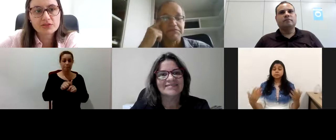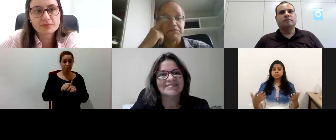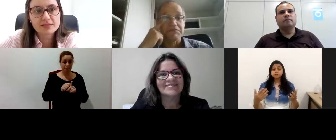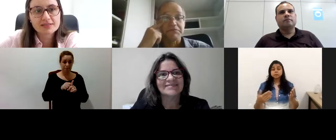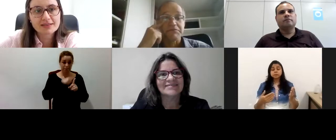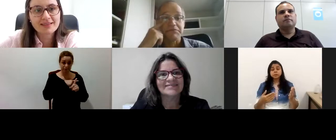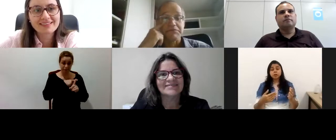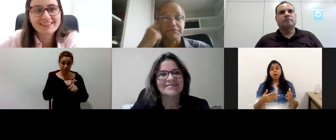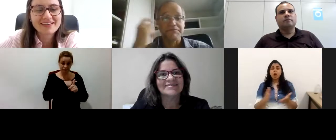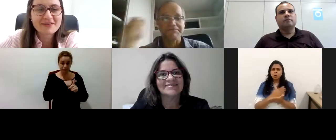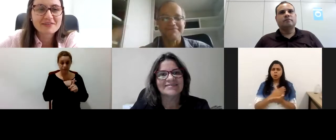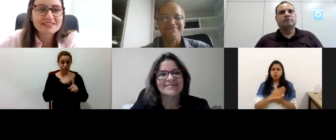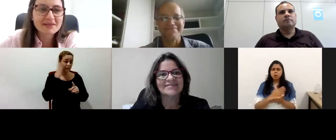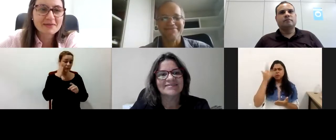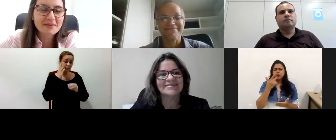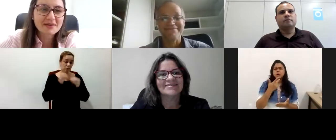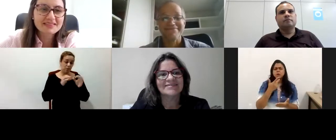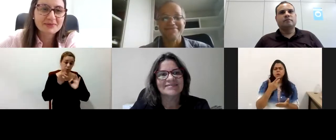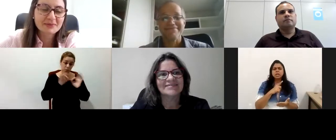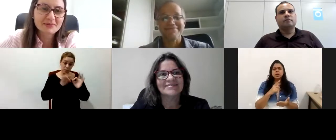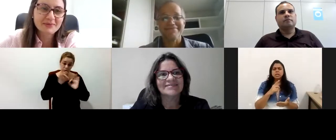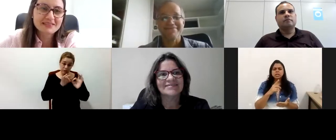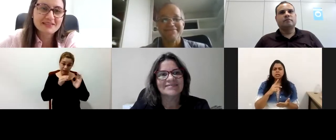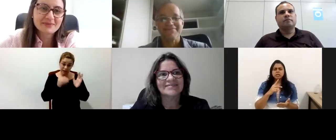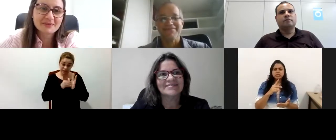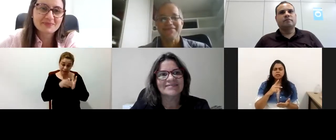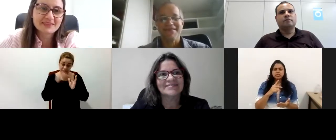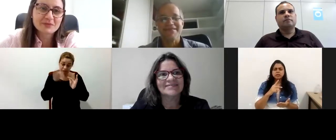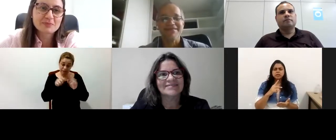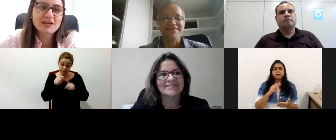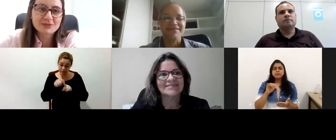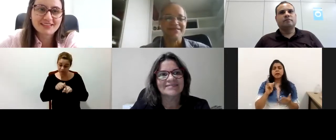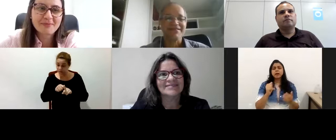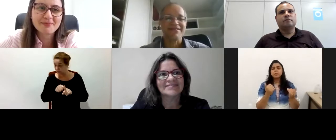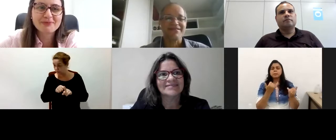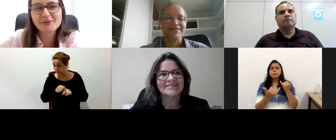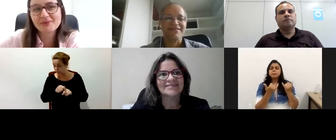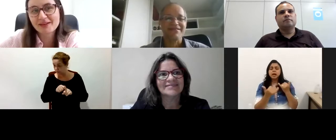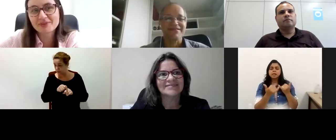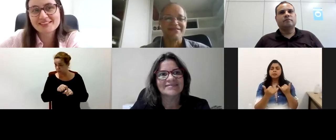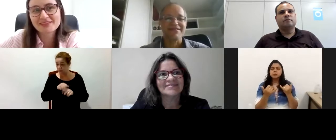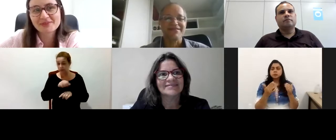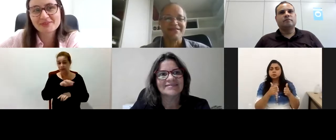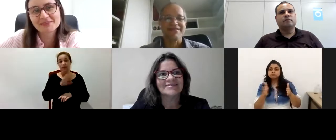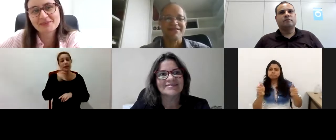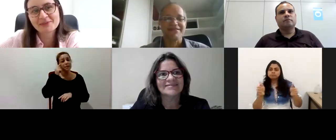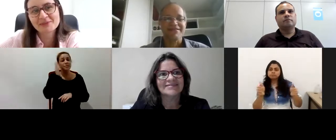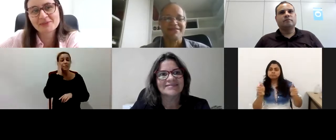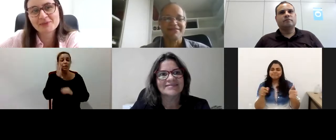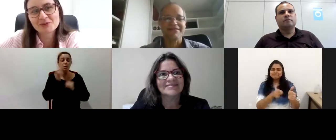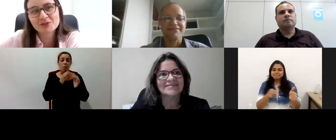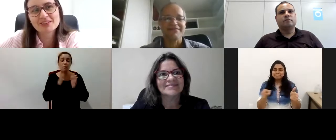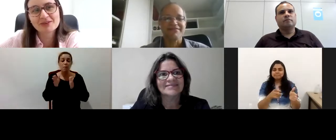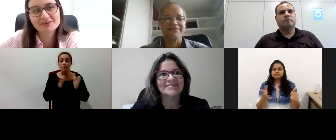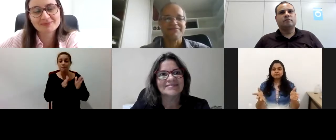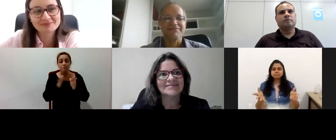para a gente, mas vai ser meio parecido com, assim, o espaço-tempo do que aconteceu